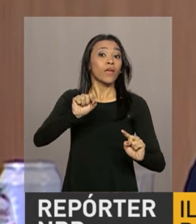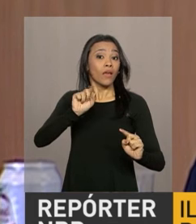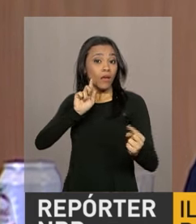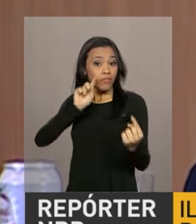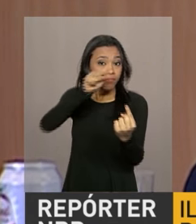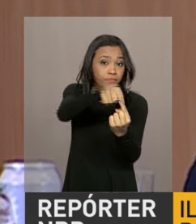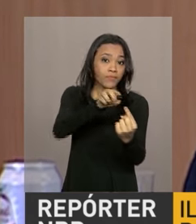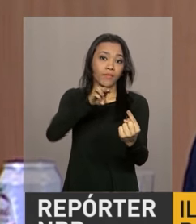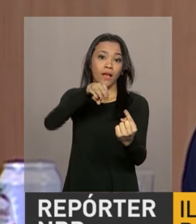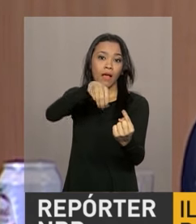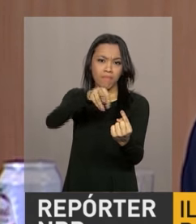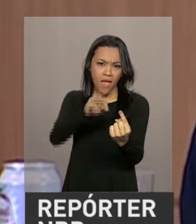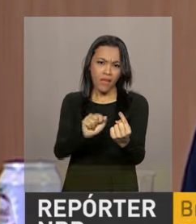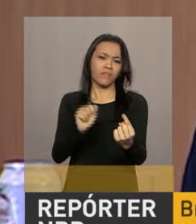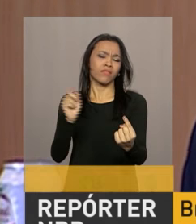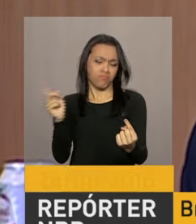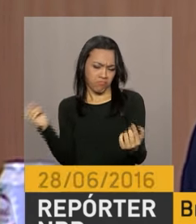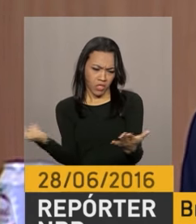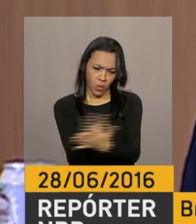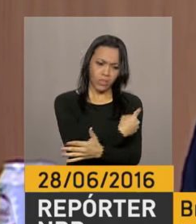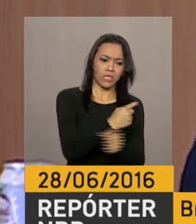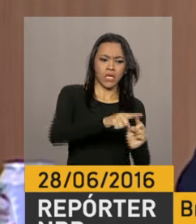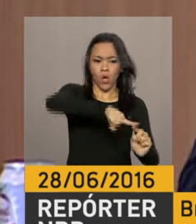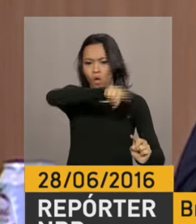inflação em si pode ter choques, pode ocorrer